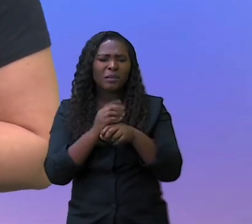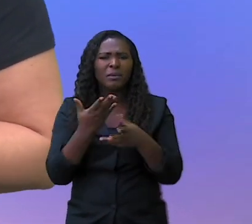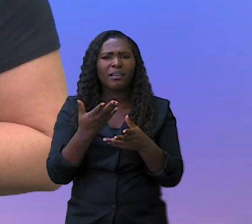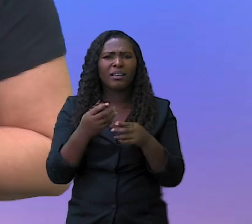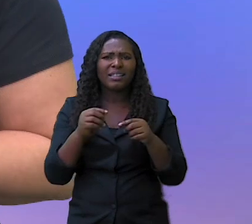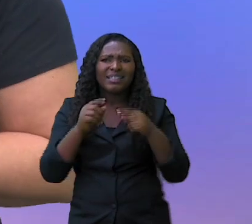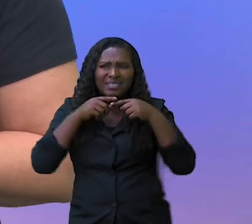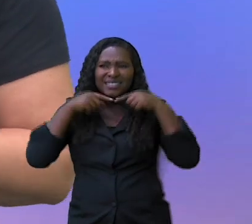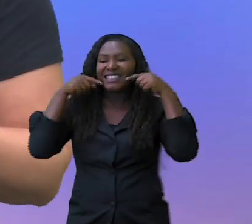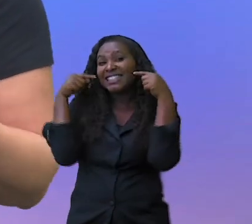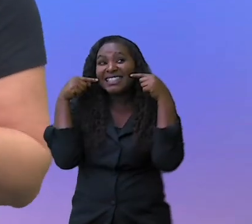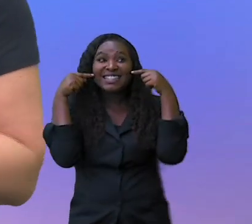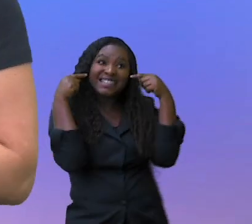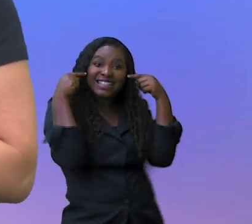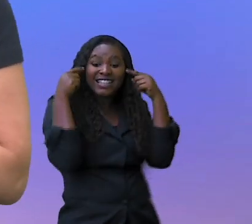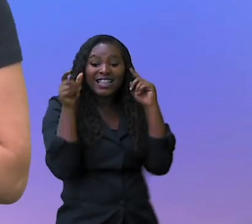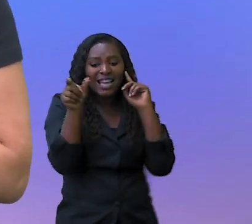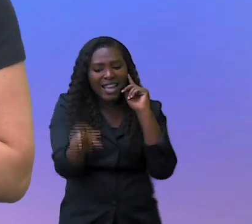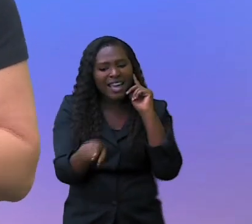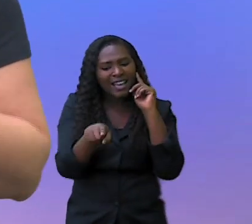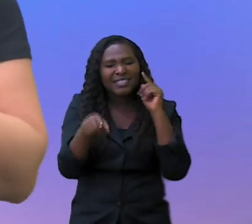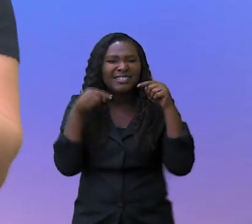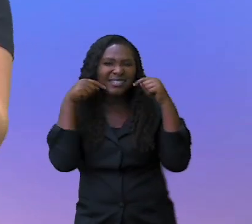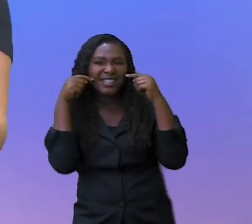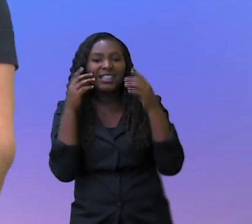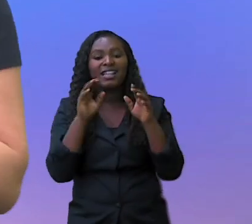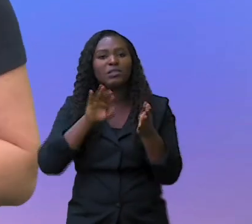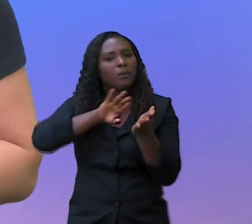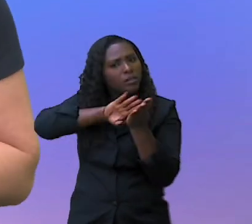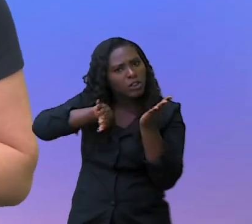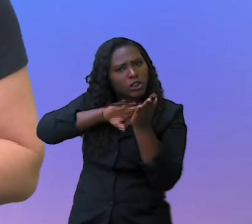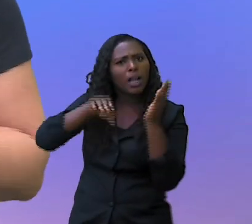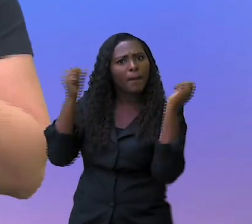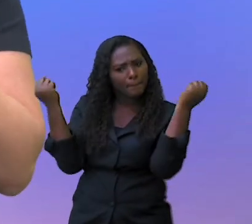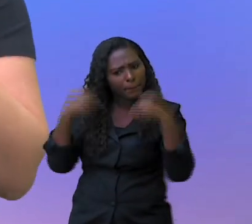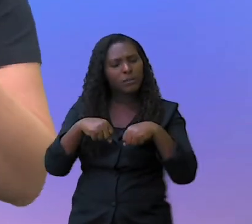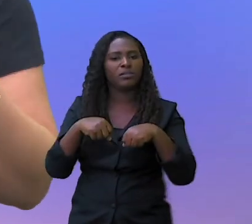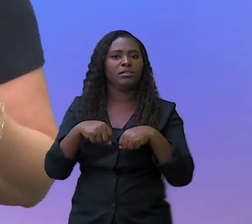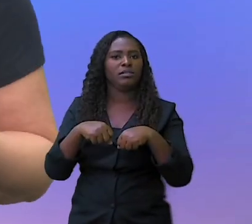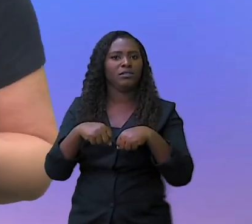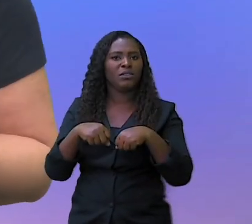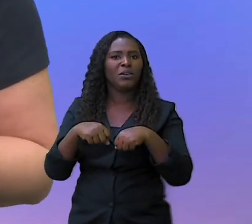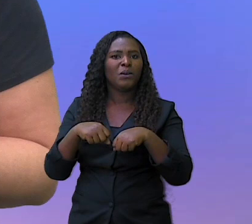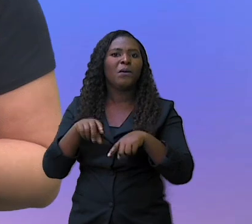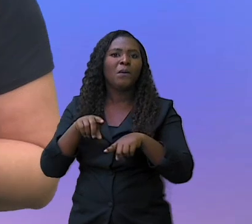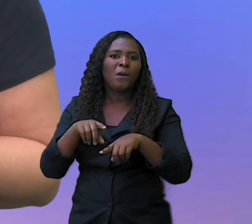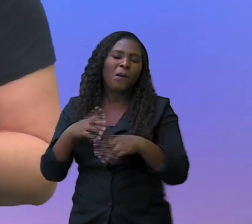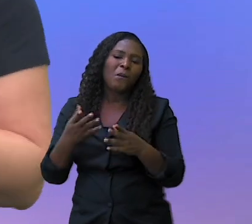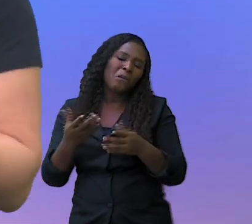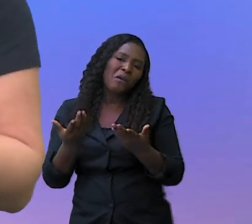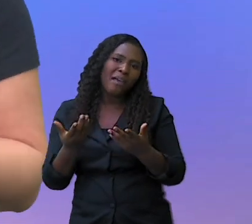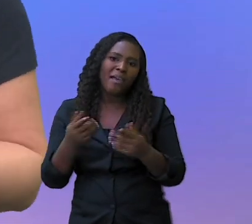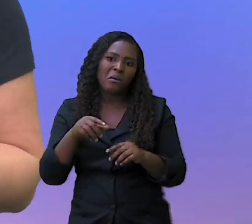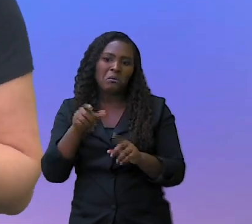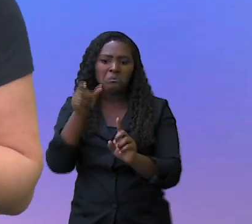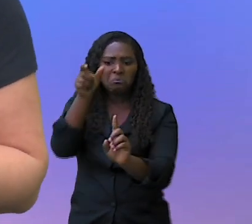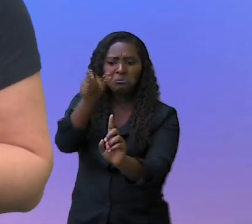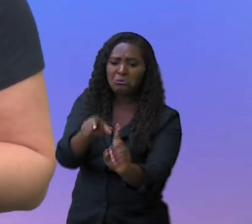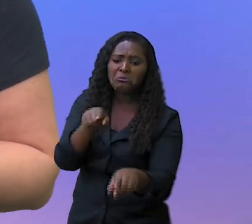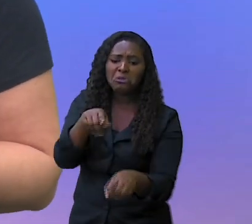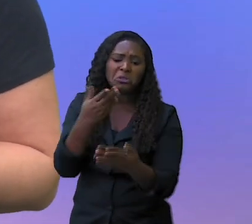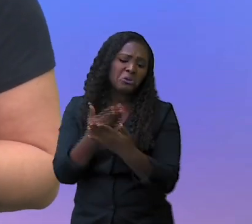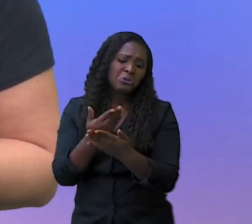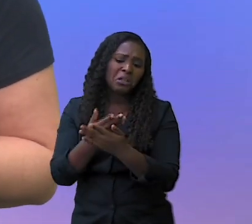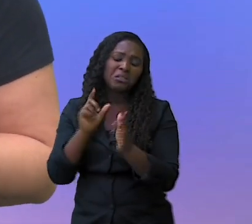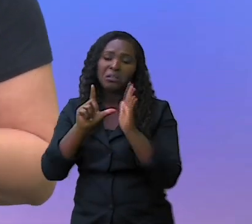né, da oração. Ó, o estudante está atrasado. A mensagem foi transmitida. Você conseguiu compreender. É um termo aí